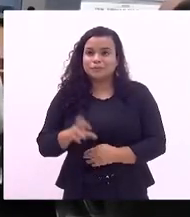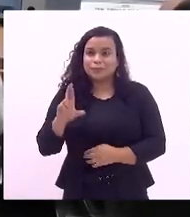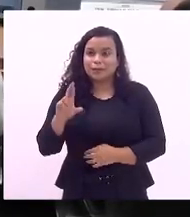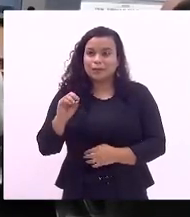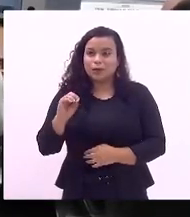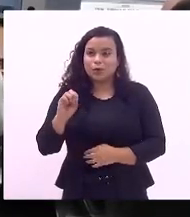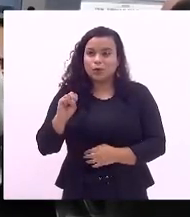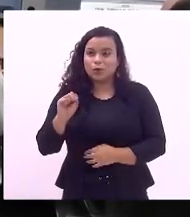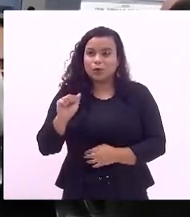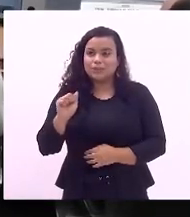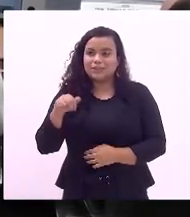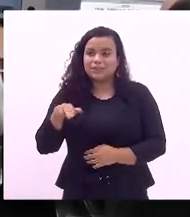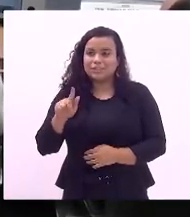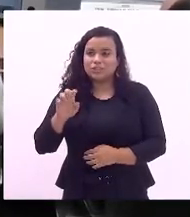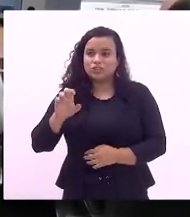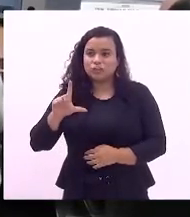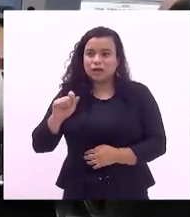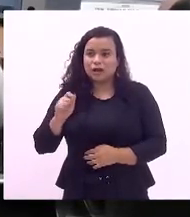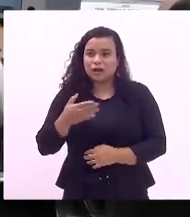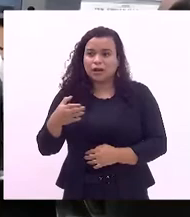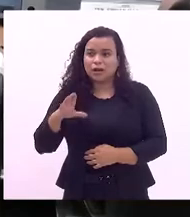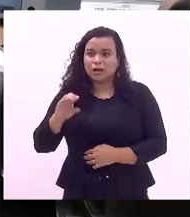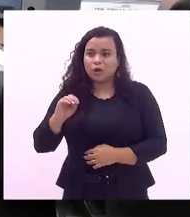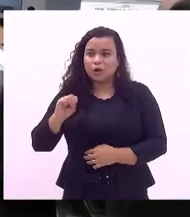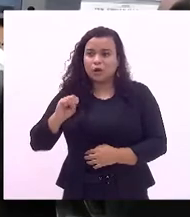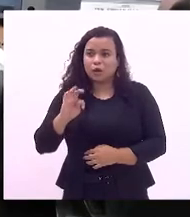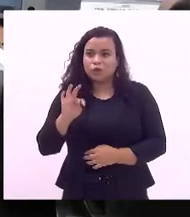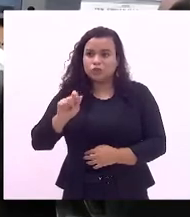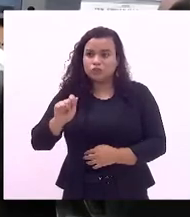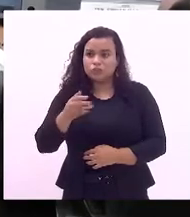Rosângela Costa da Silva